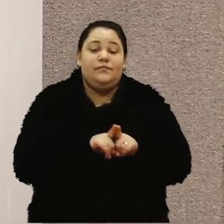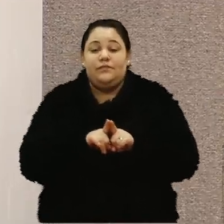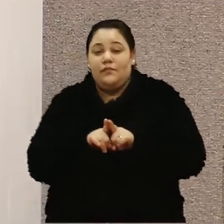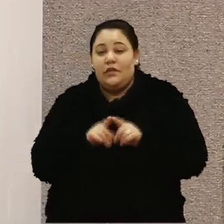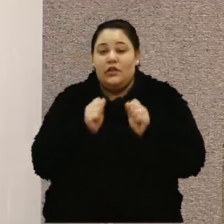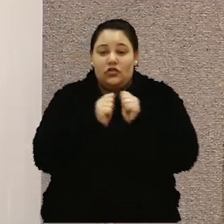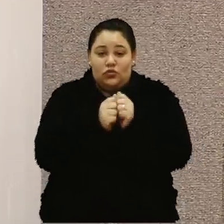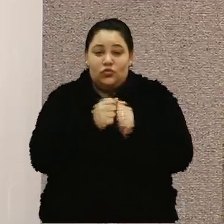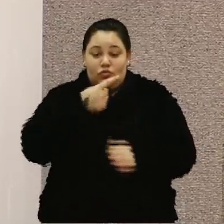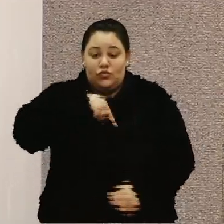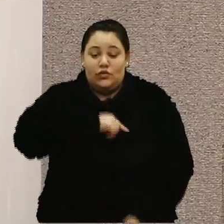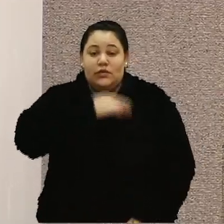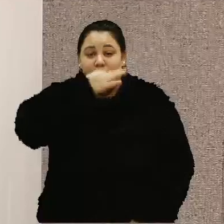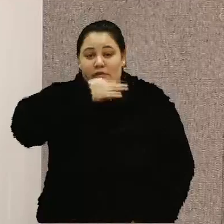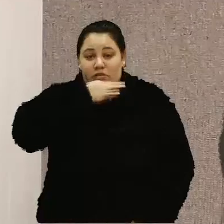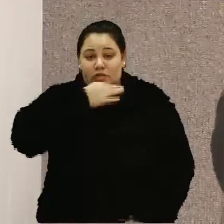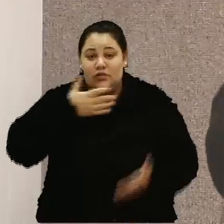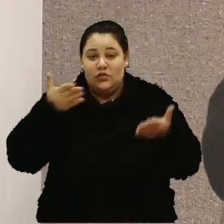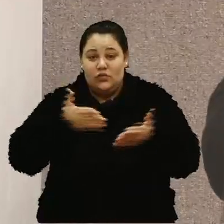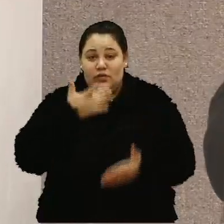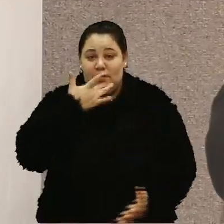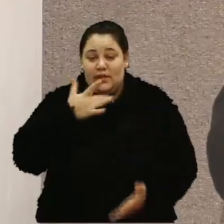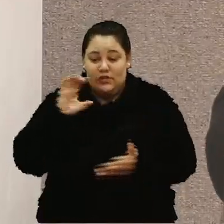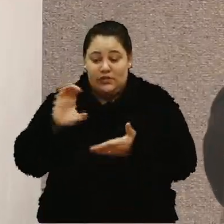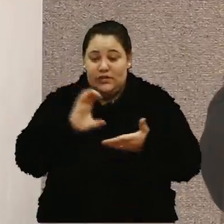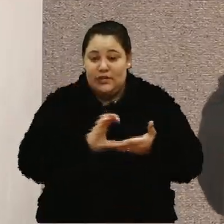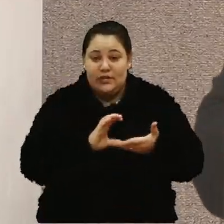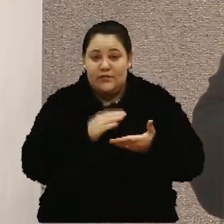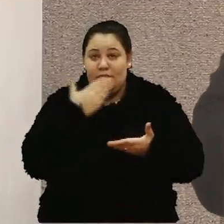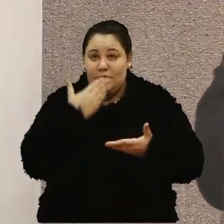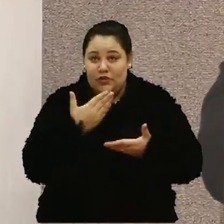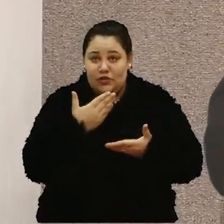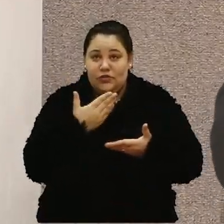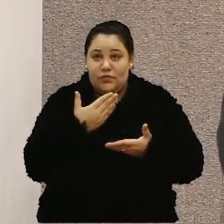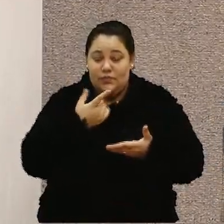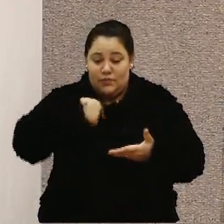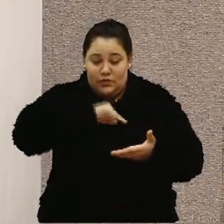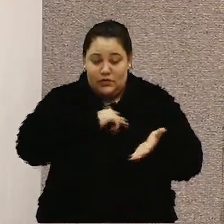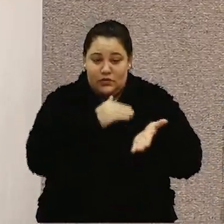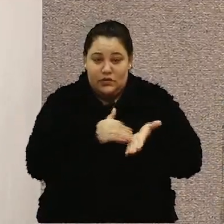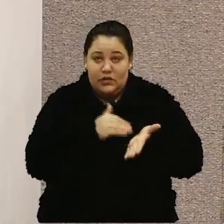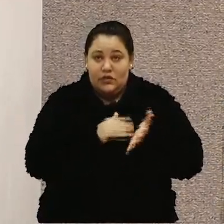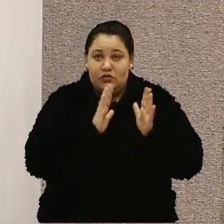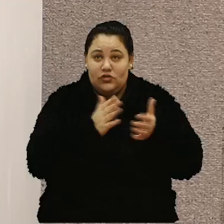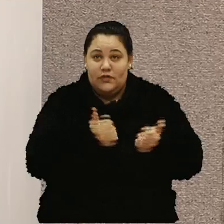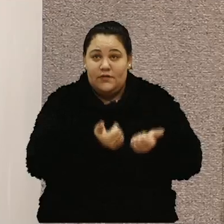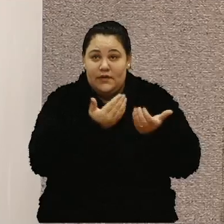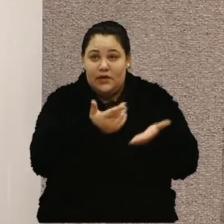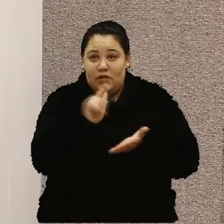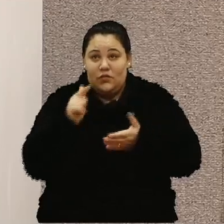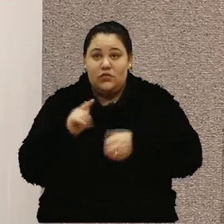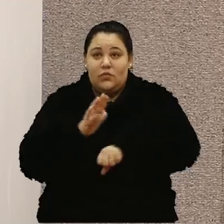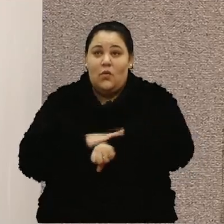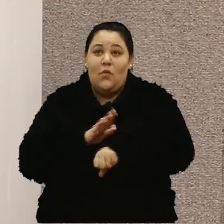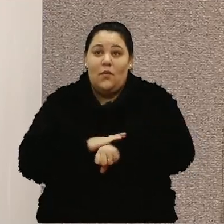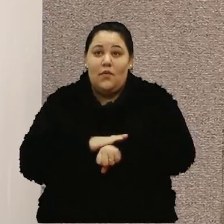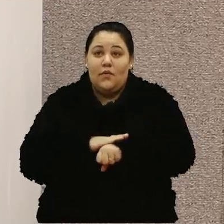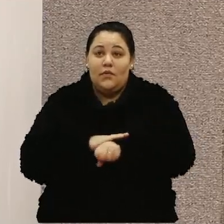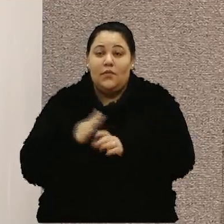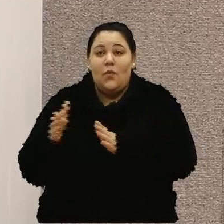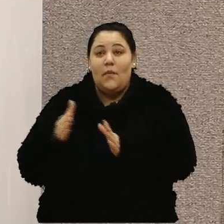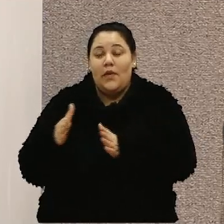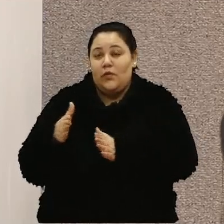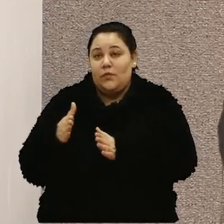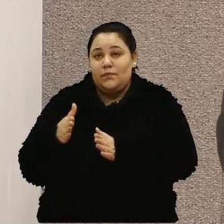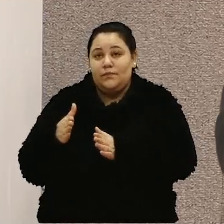fazendo entrega de emendas que foram solicitadas por nosso gabinete, que já comentei aqui, inclusive, em outros momentos, na sessão, que, à época, o